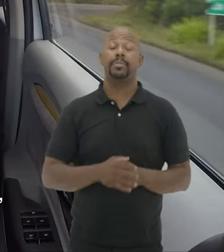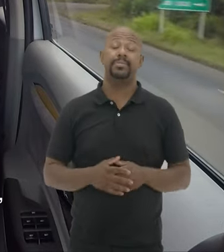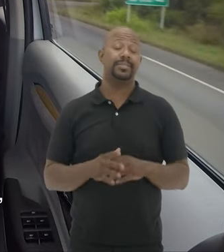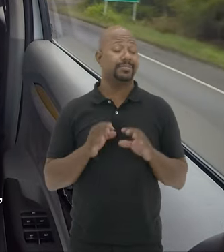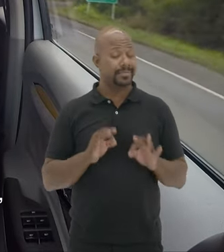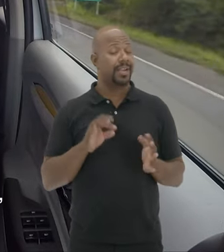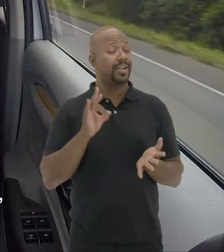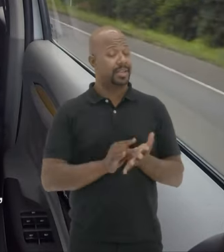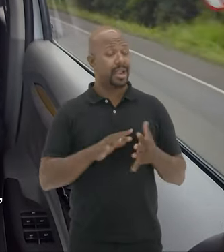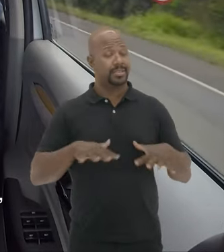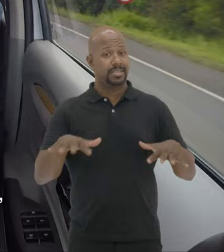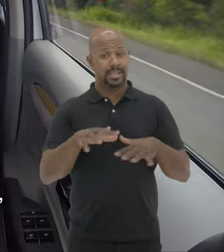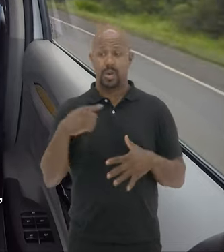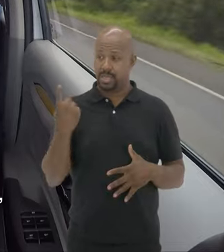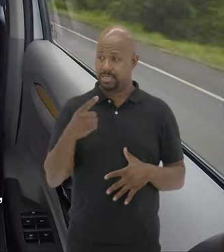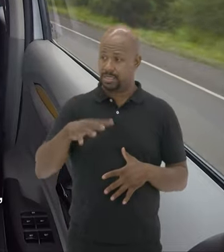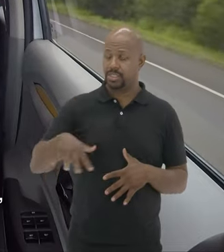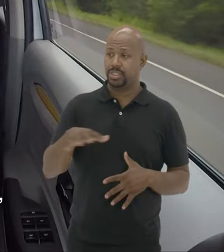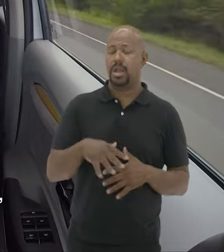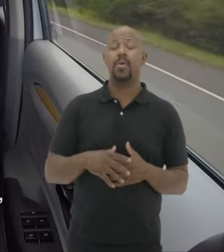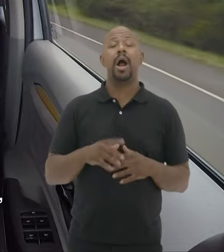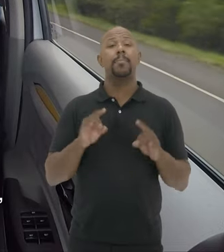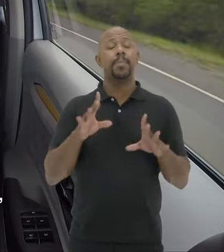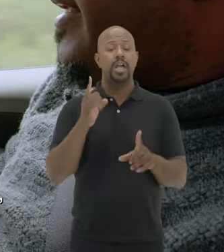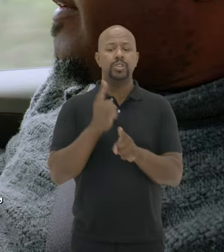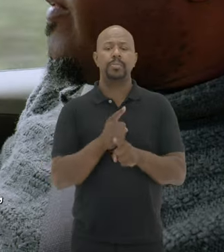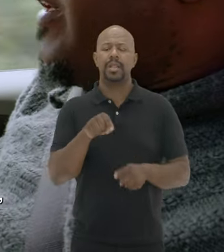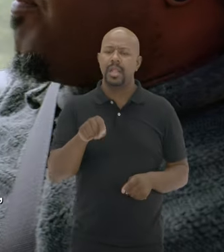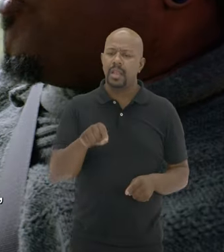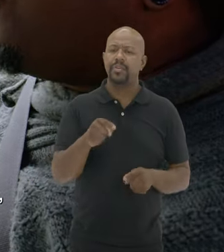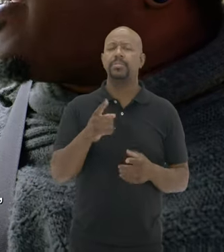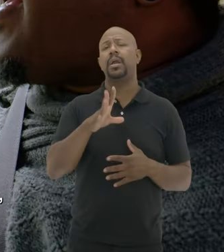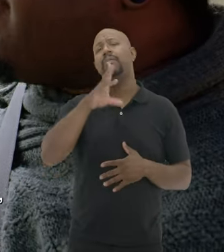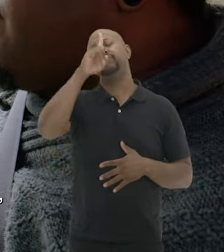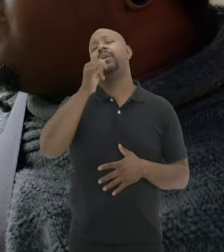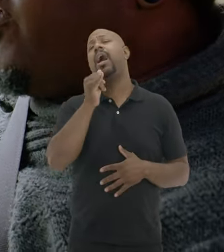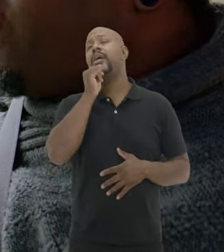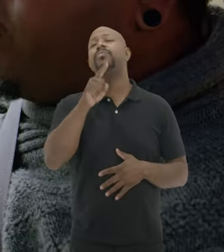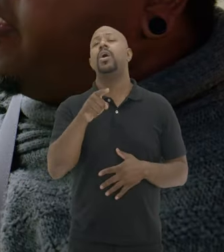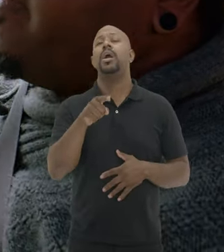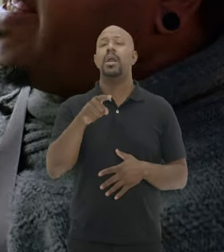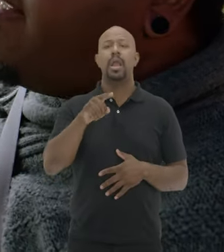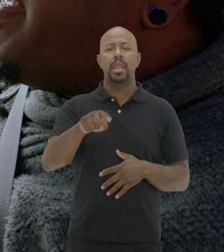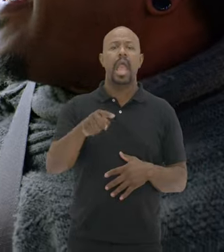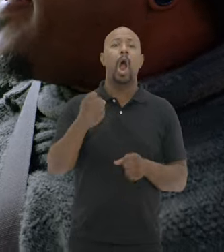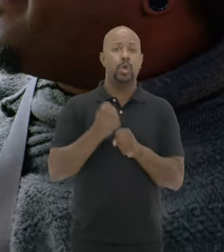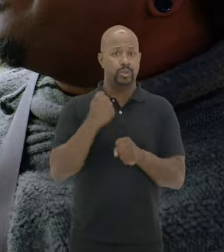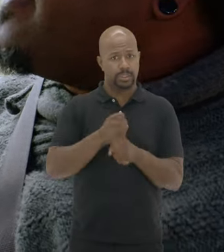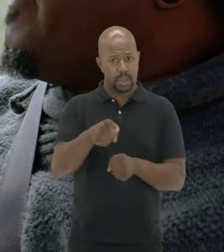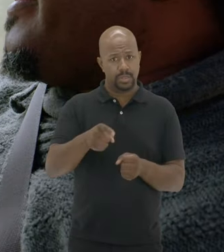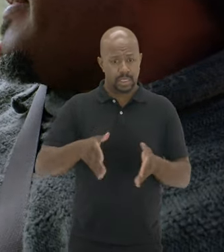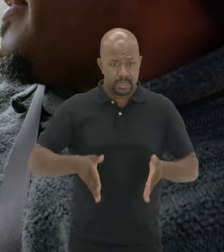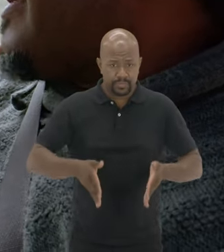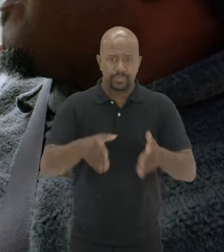na verdade aqui na nossa região a descoberta ela veio por um acaso que foi a construção dessa BR